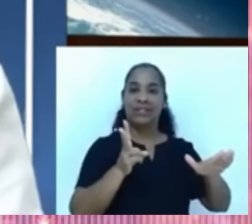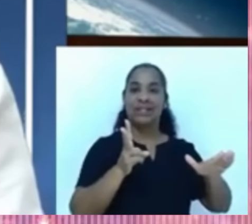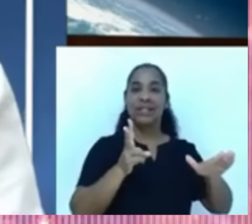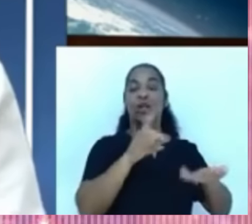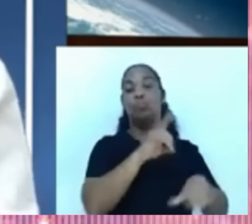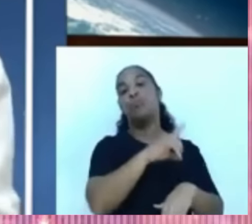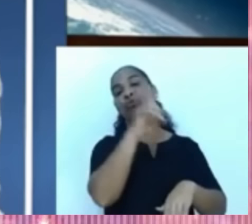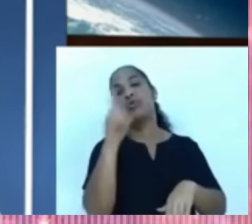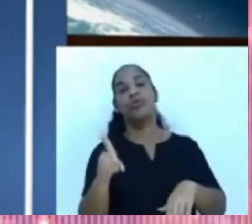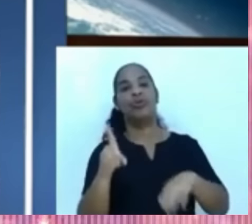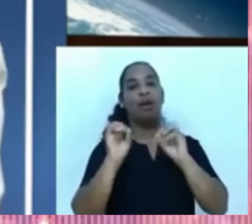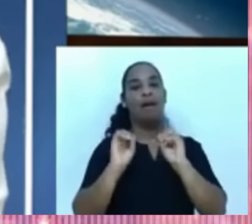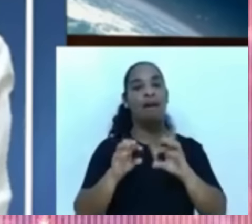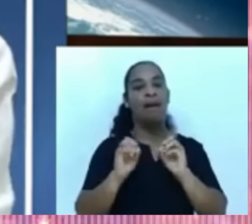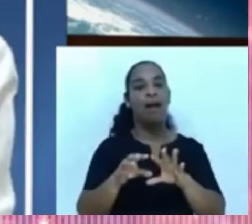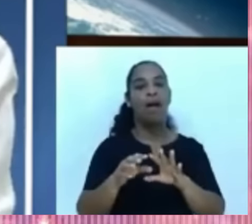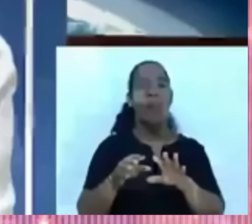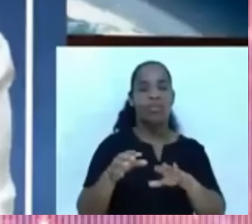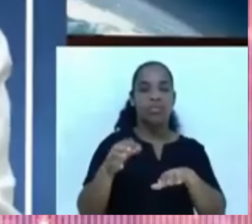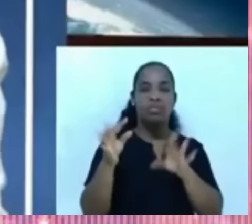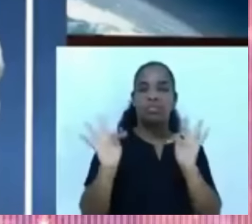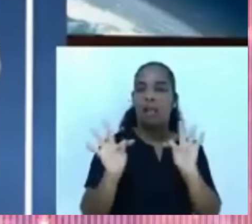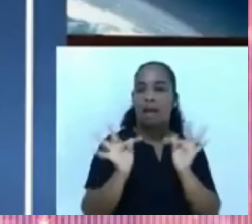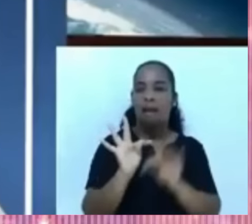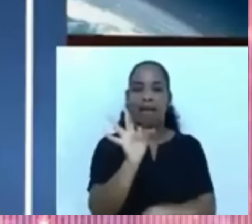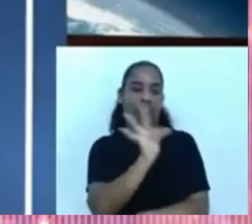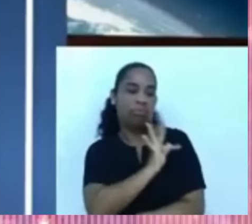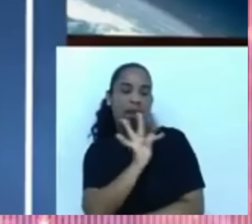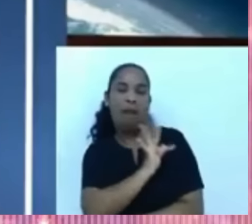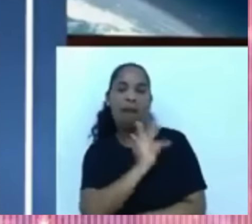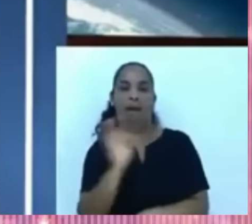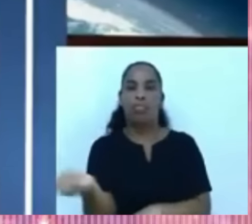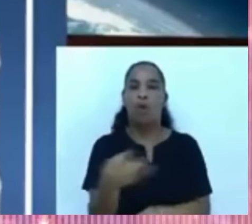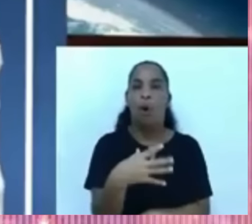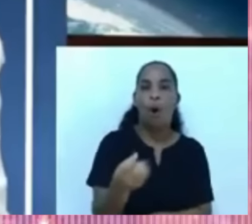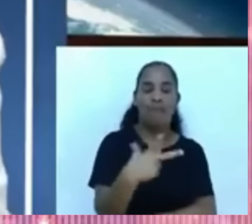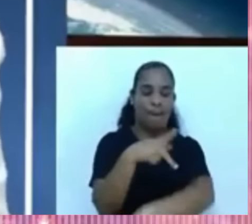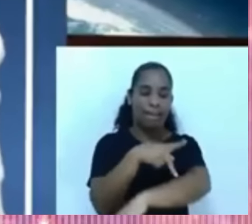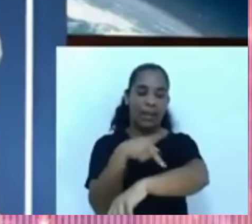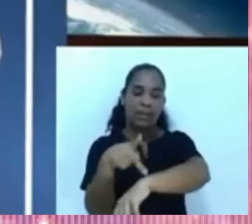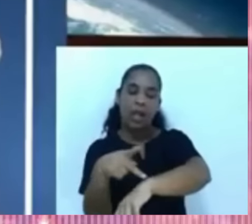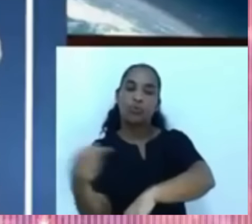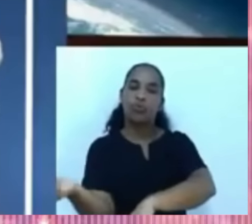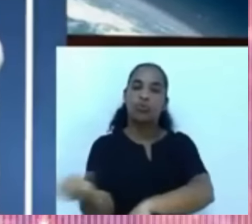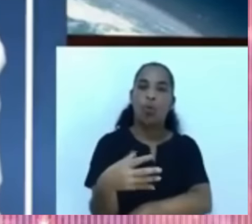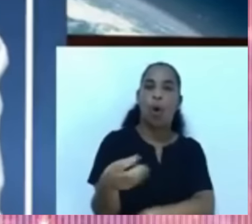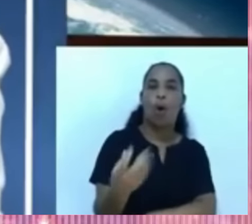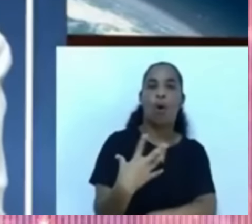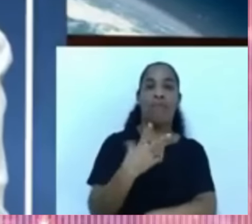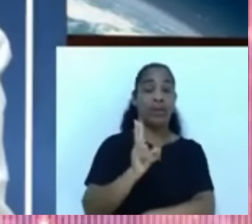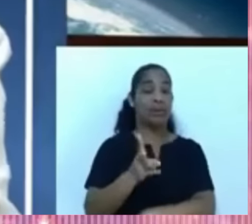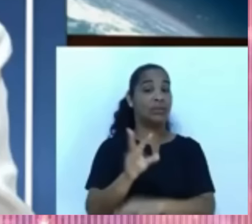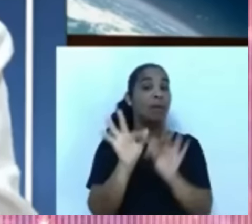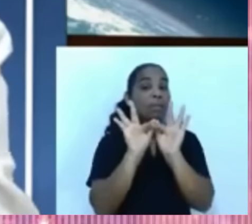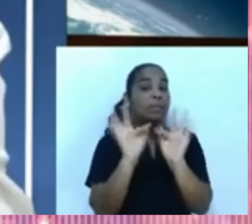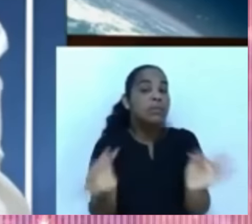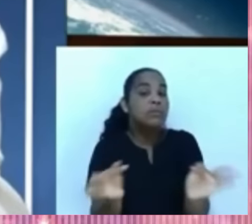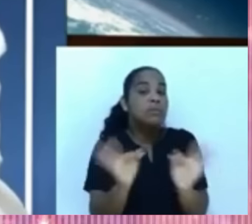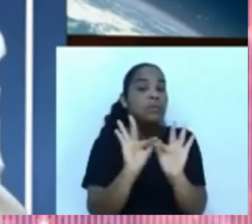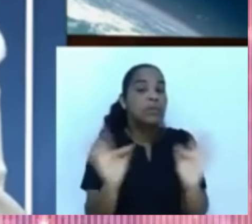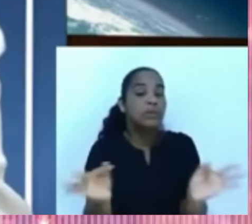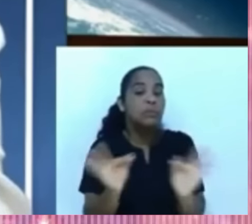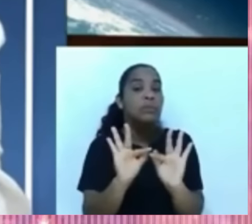ensino novas técnicas nova pedagogia simplificação